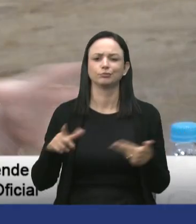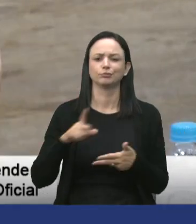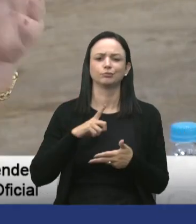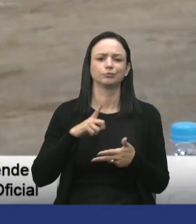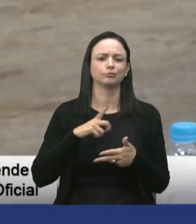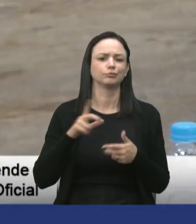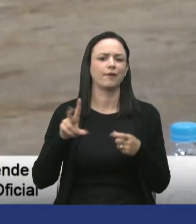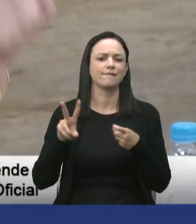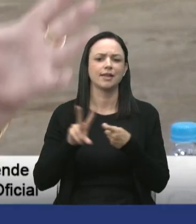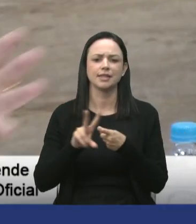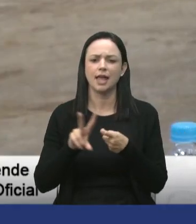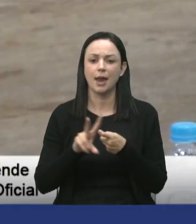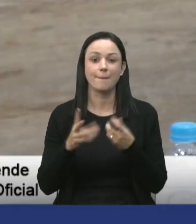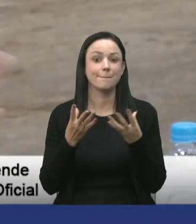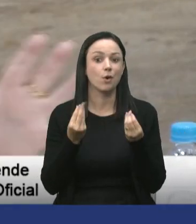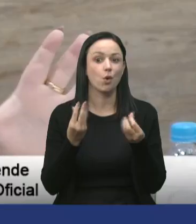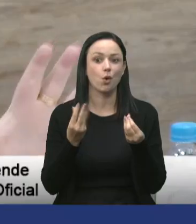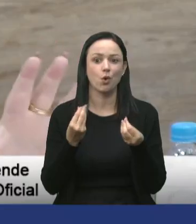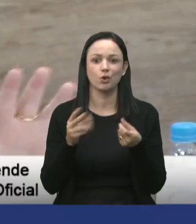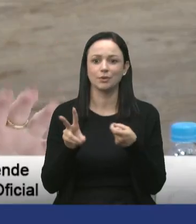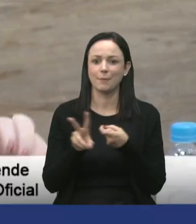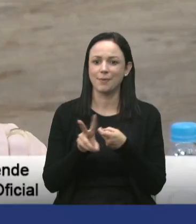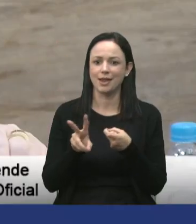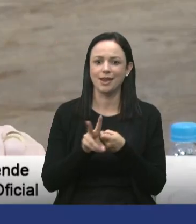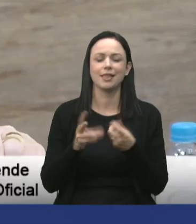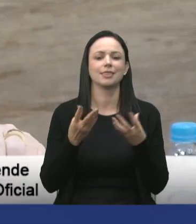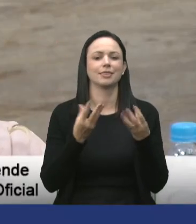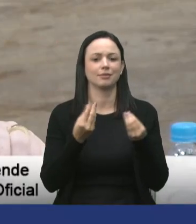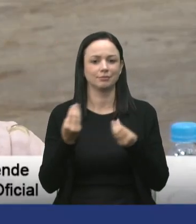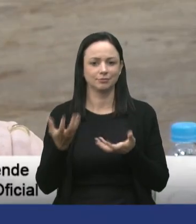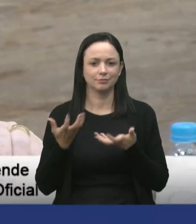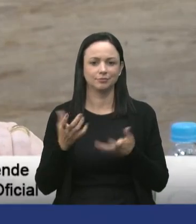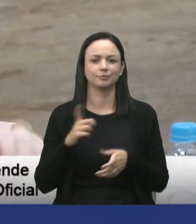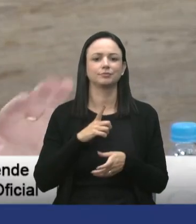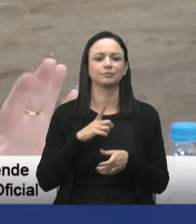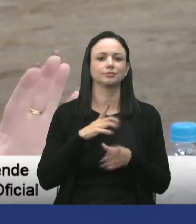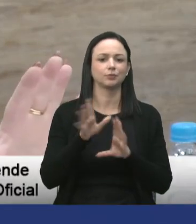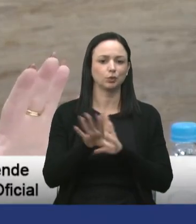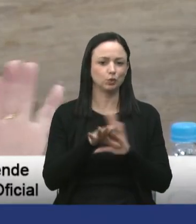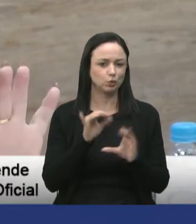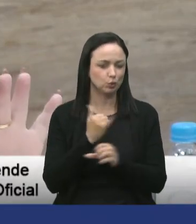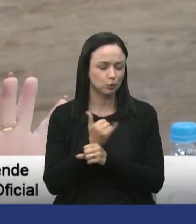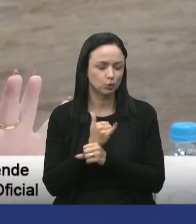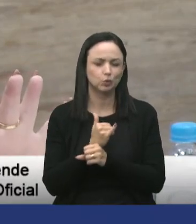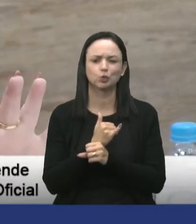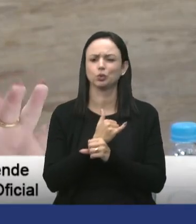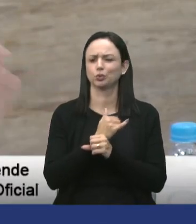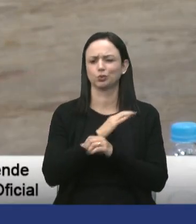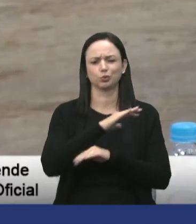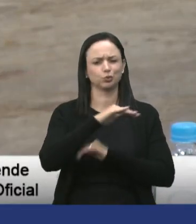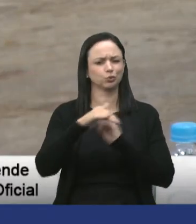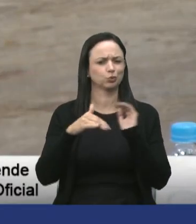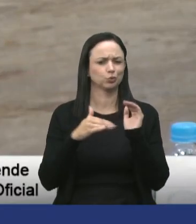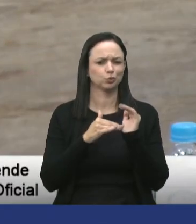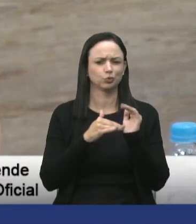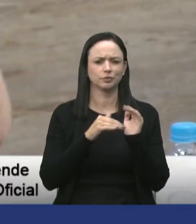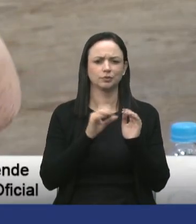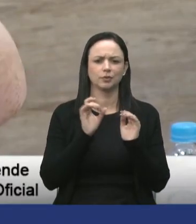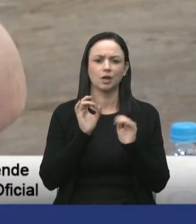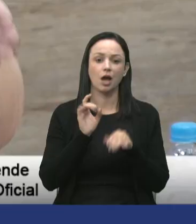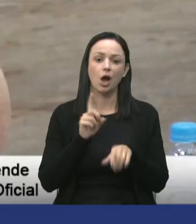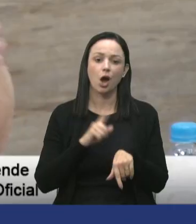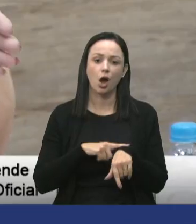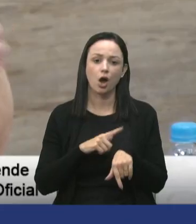veterinária, muita veterinária, elas querem ser veterinárias, tem youtuber, tem de tudo. Mas a hora que você